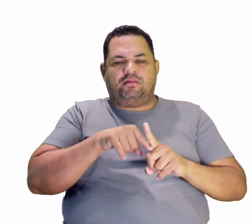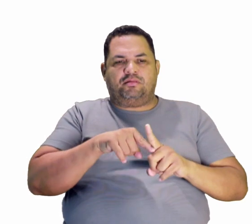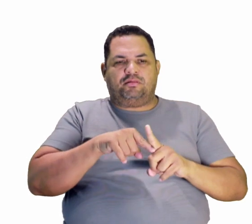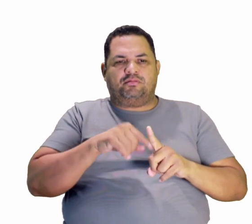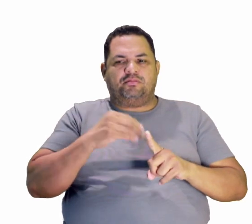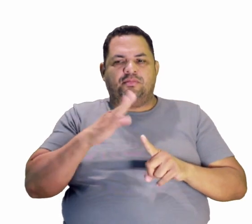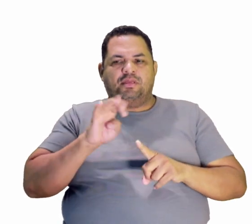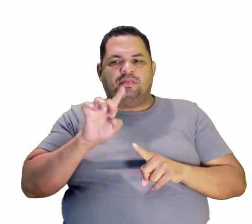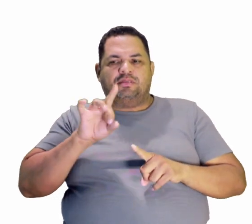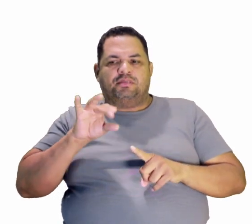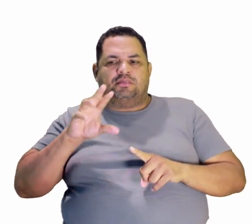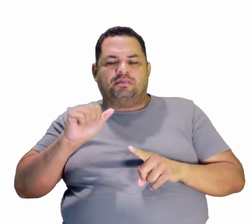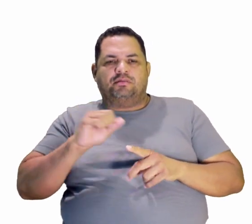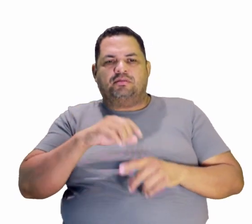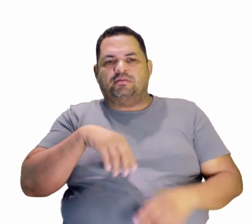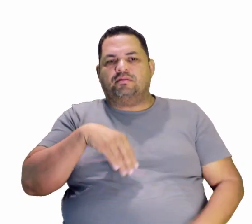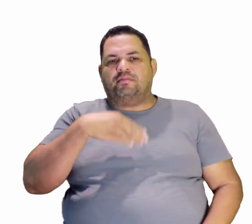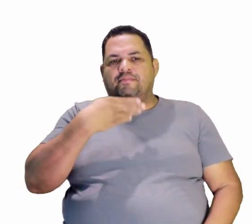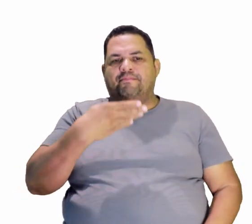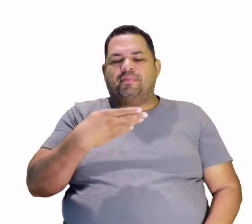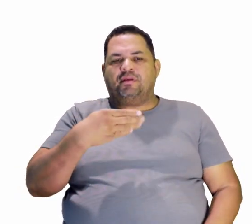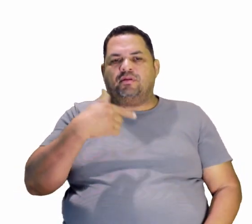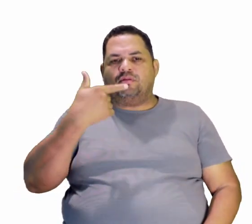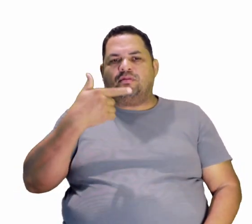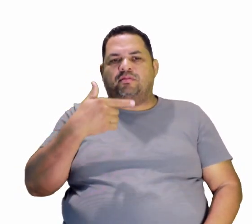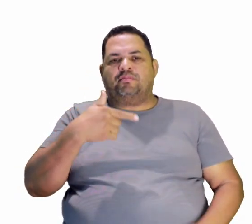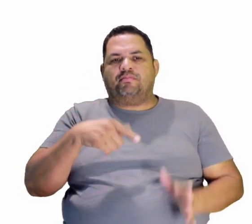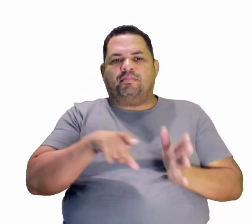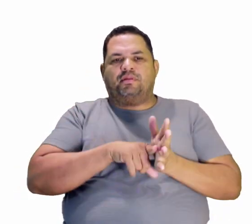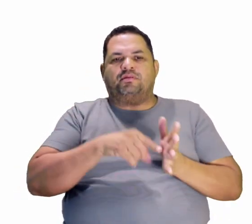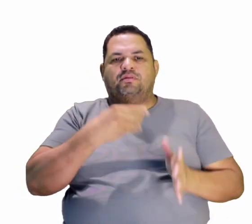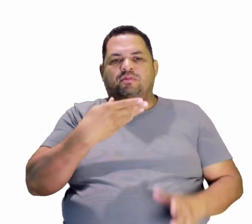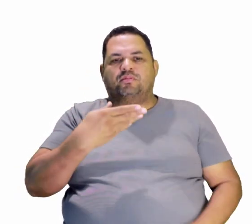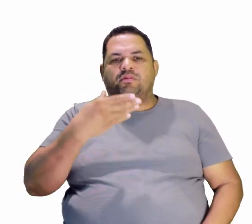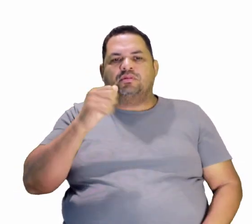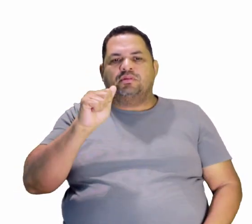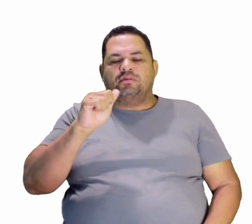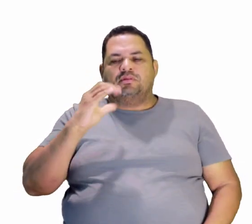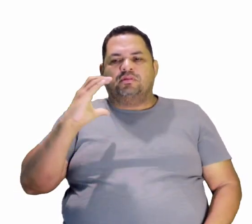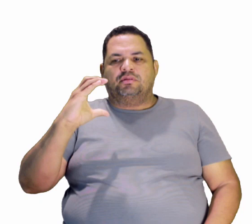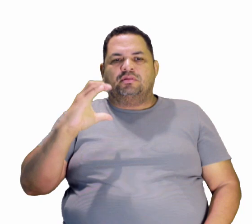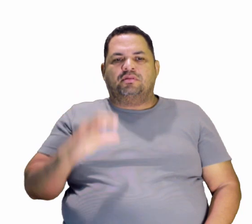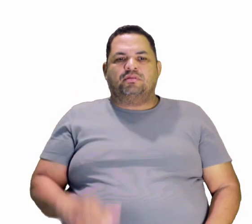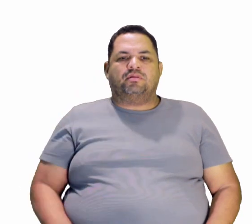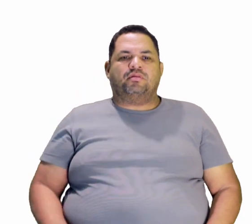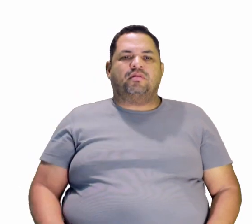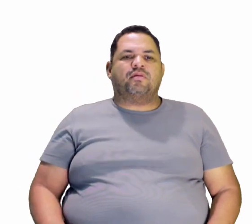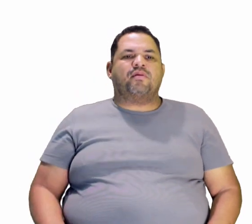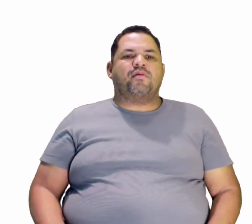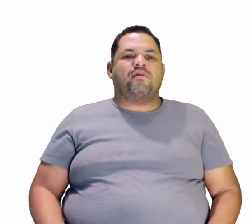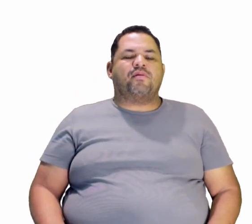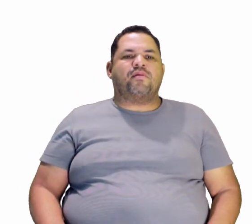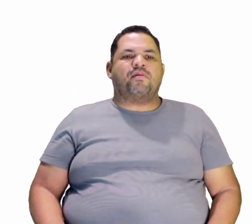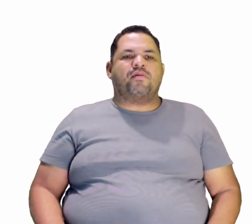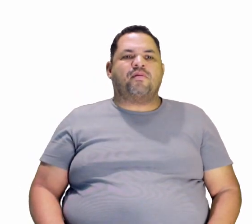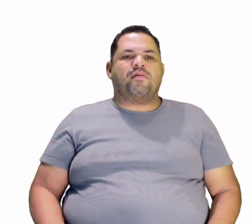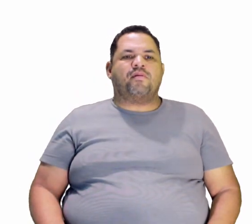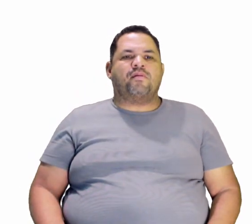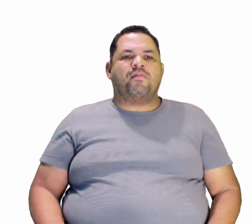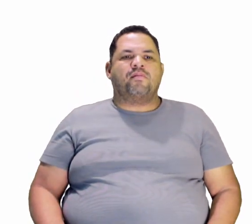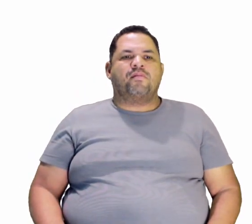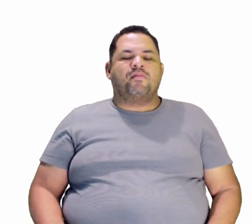né? É o B ao quadrado menos 4AC, só matemática. Não é aquele delta de delta V, delta T, nada disso,